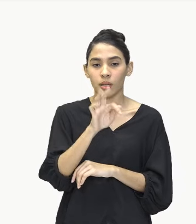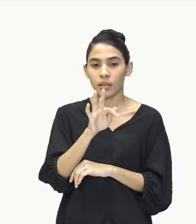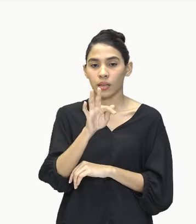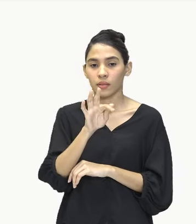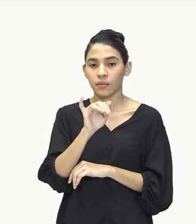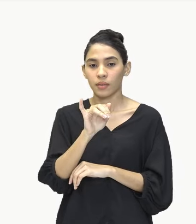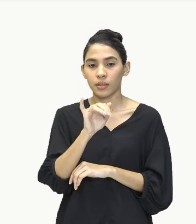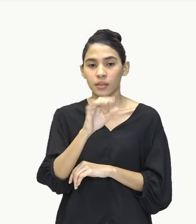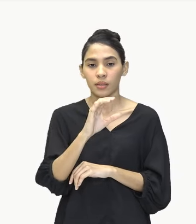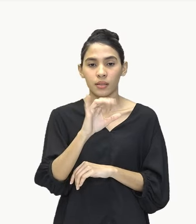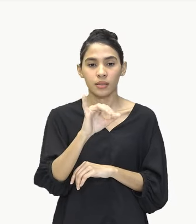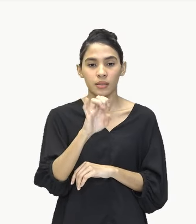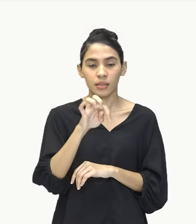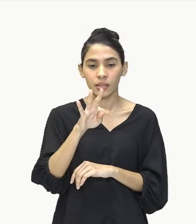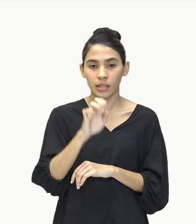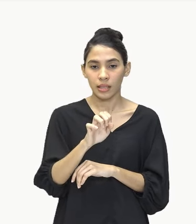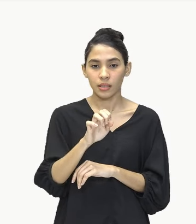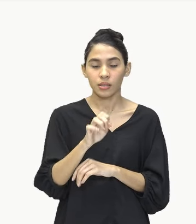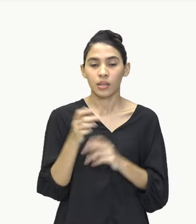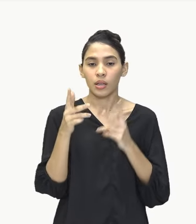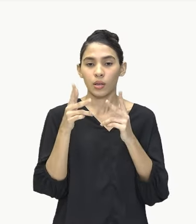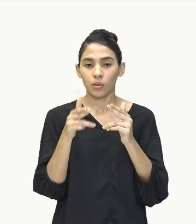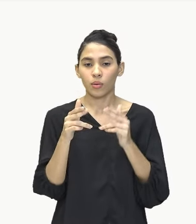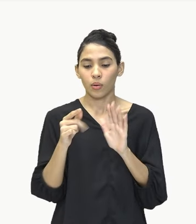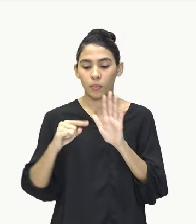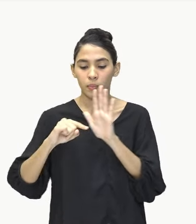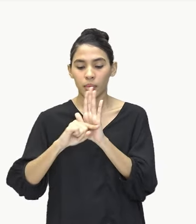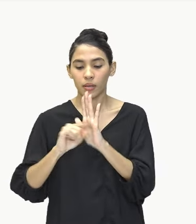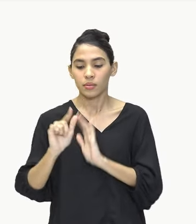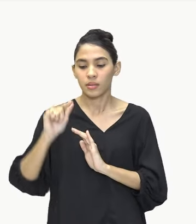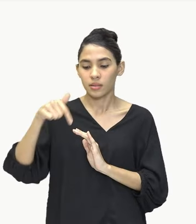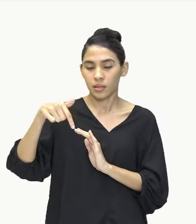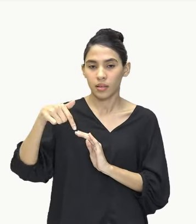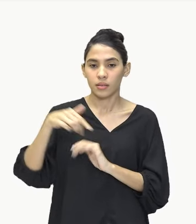coeficiente igual a menos 7,